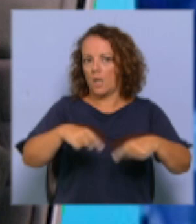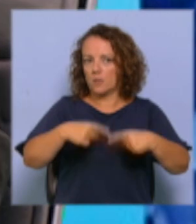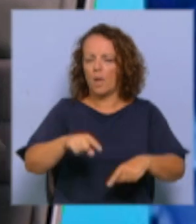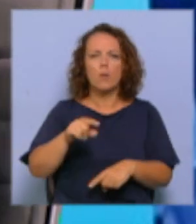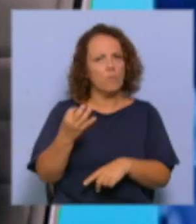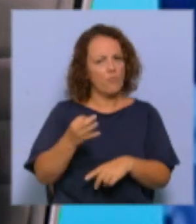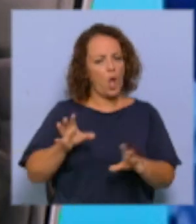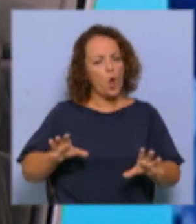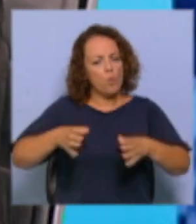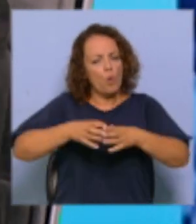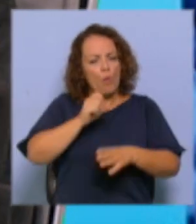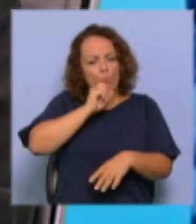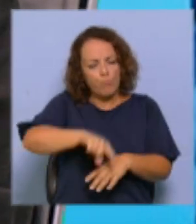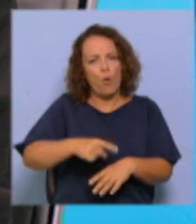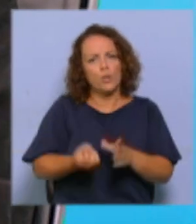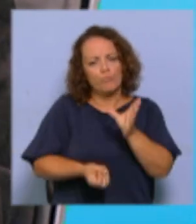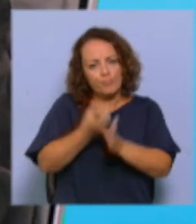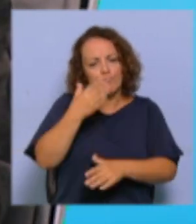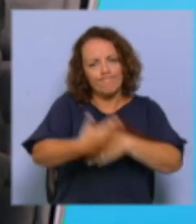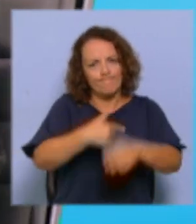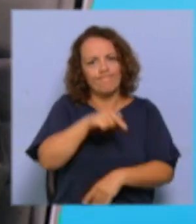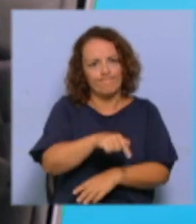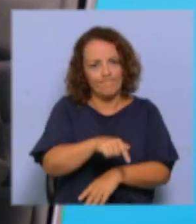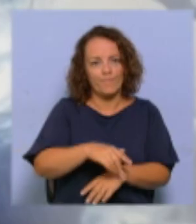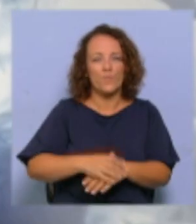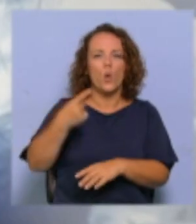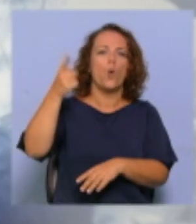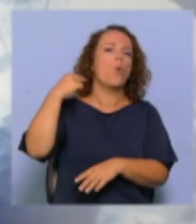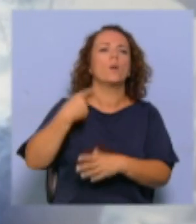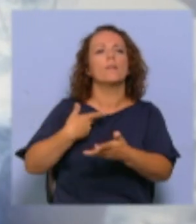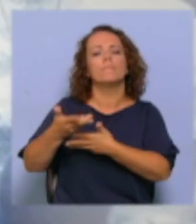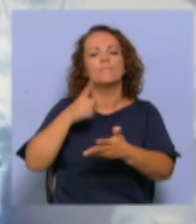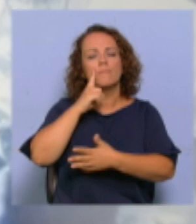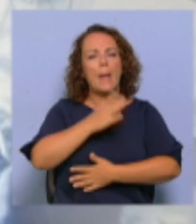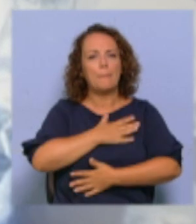podem desenvolver também estes processos. E ontem falava com uma pessoa, minha amiga,